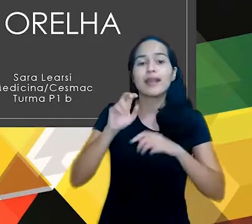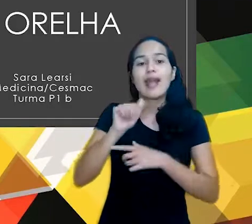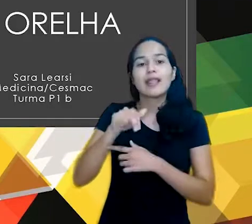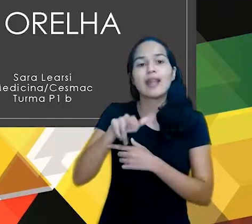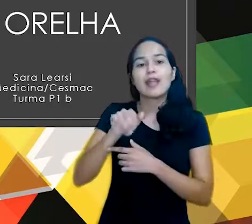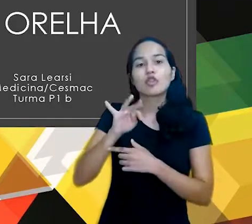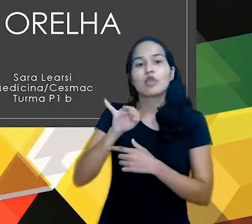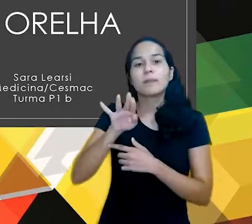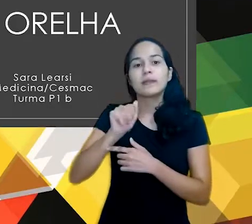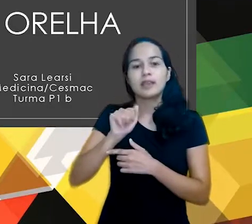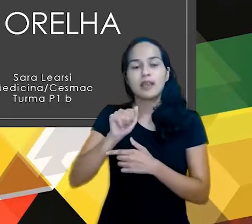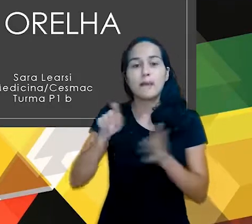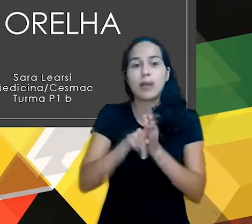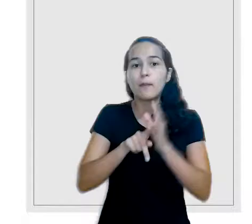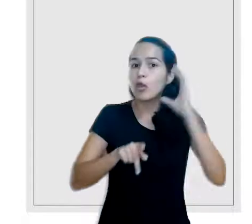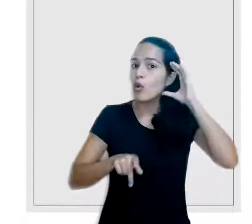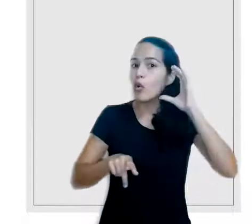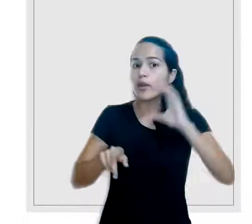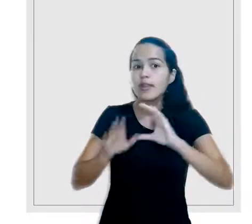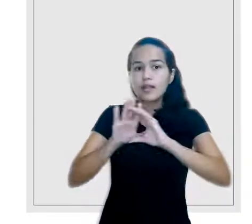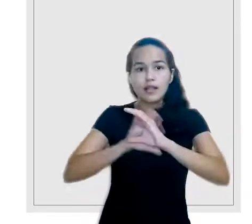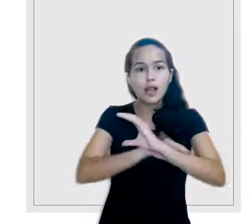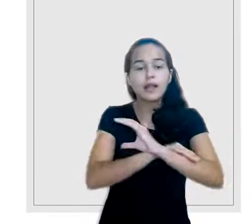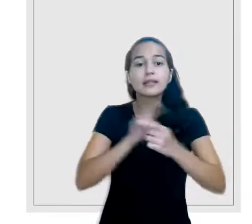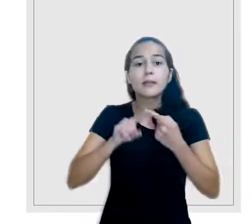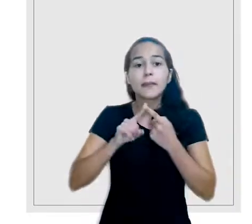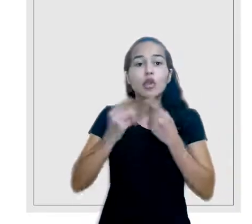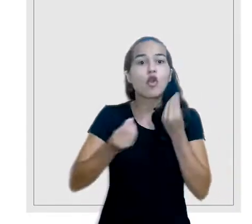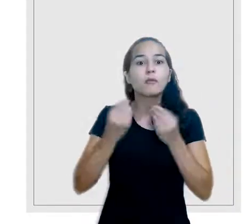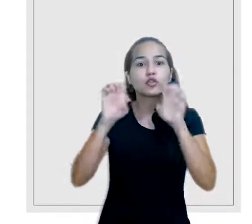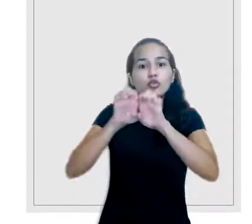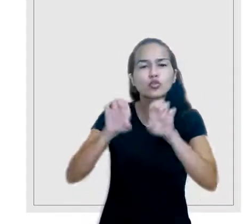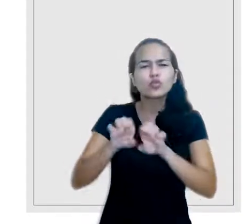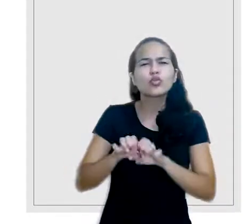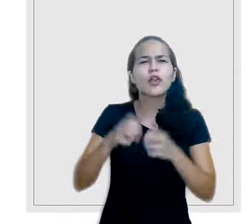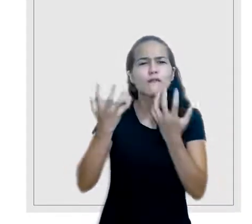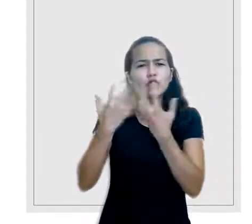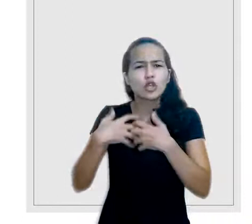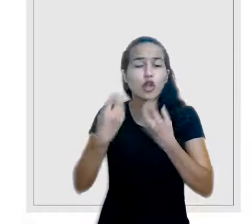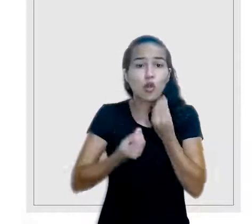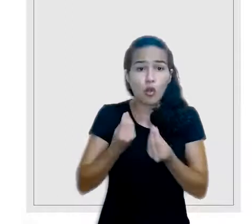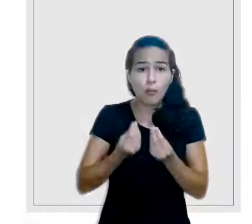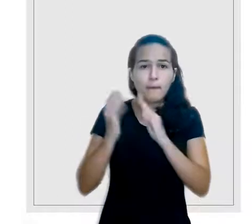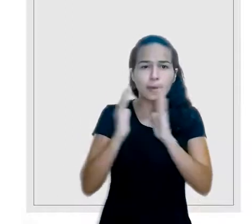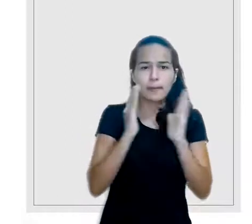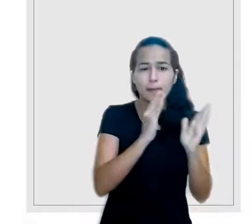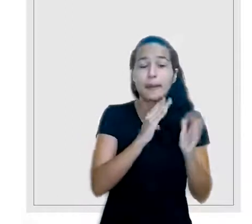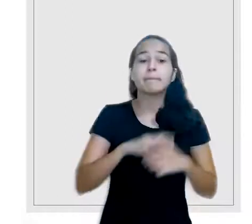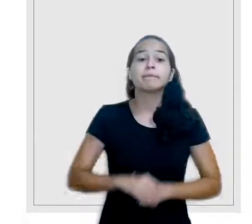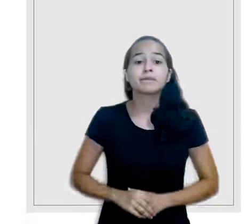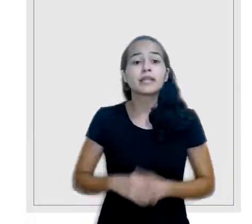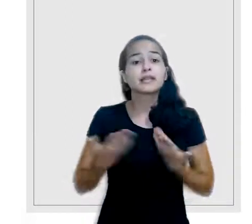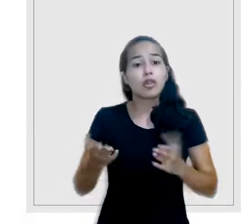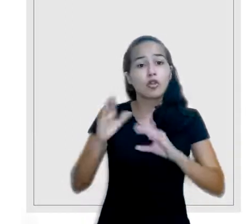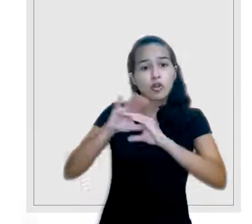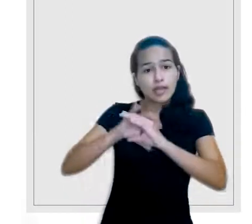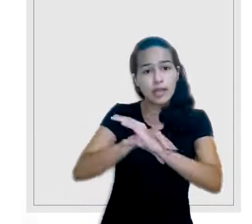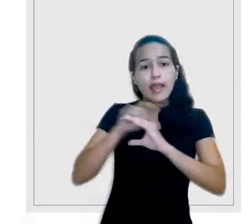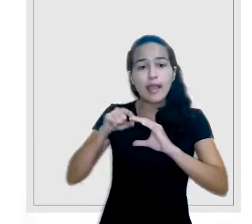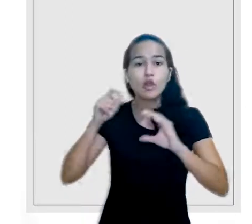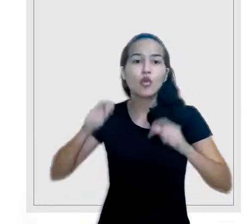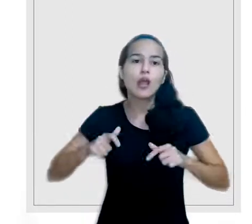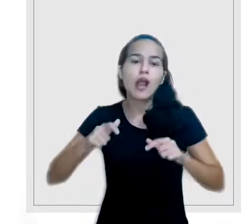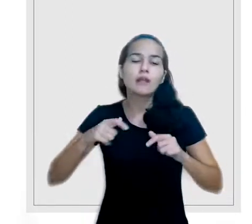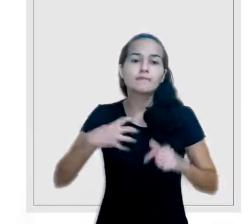e fisiologia da audição. Bem, a orelha é um órgão sensorial especializado